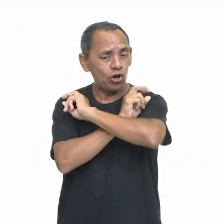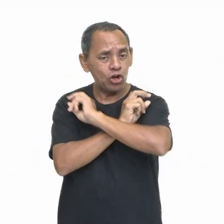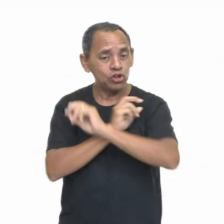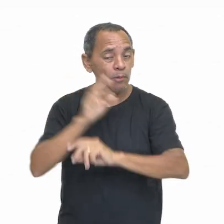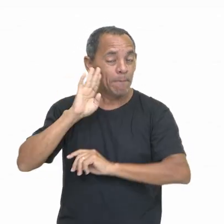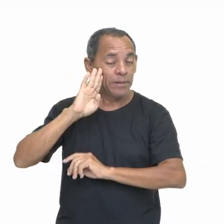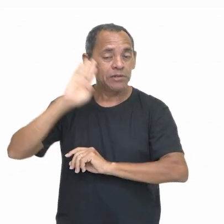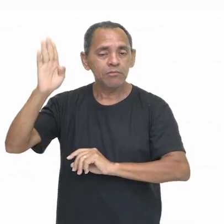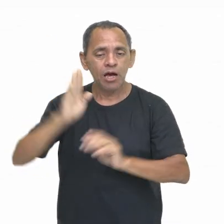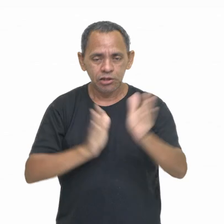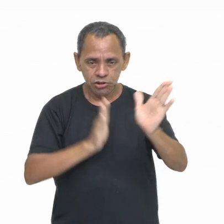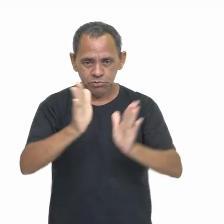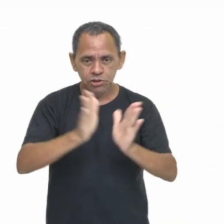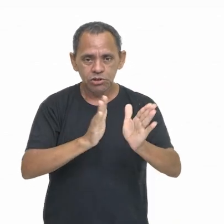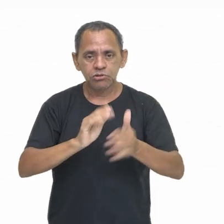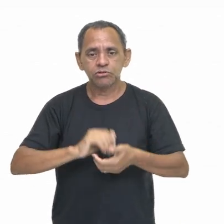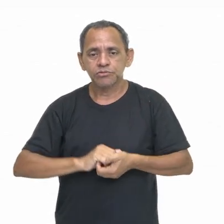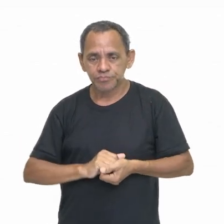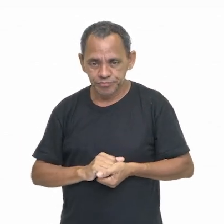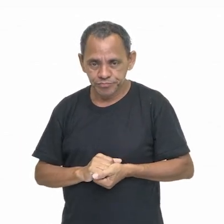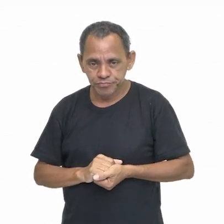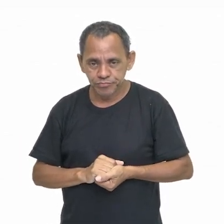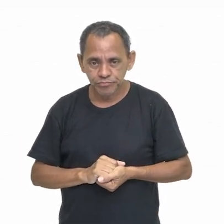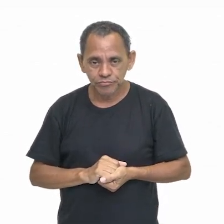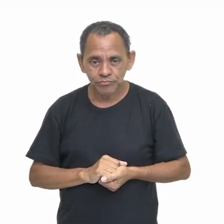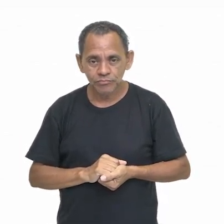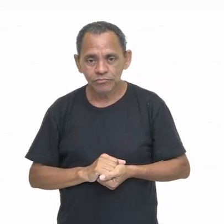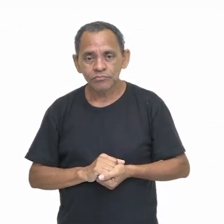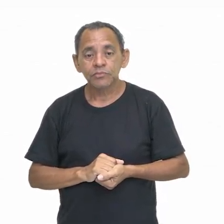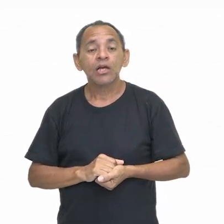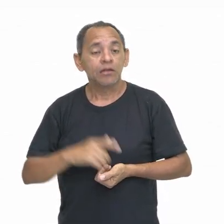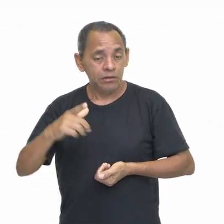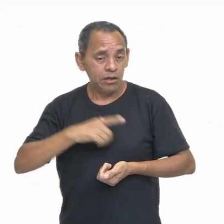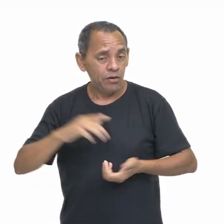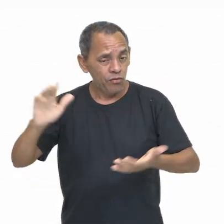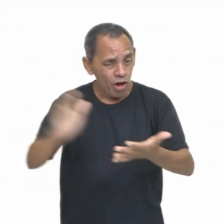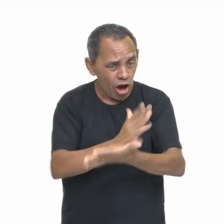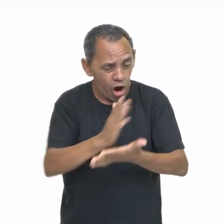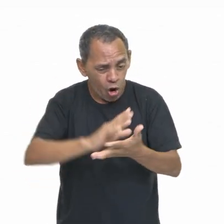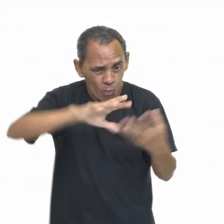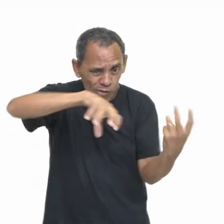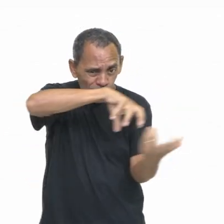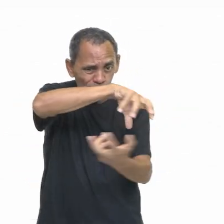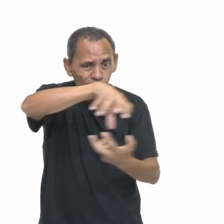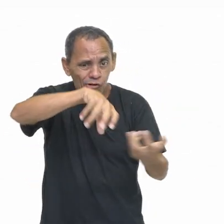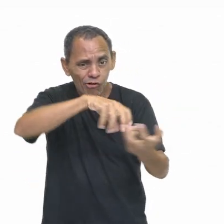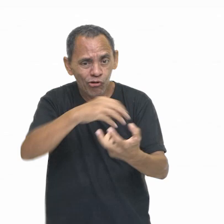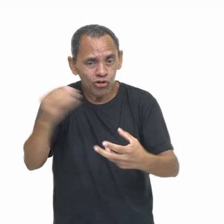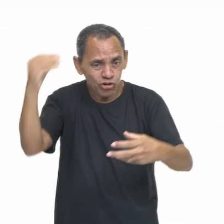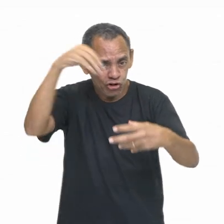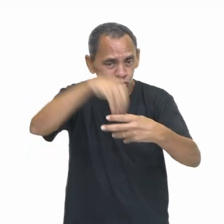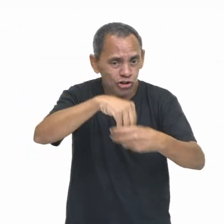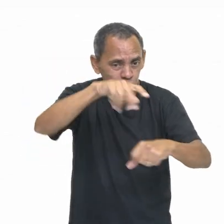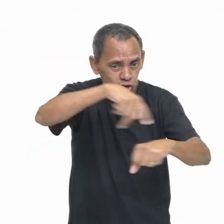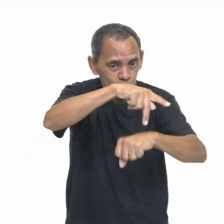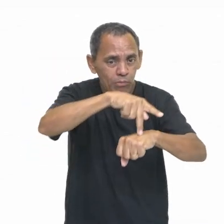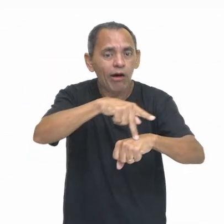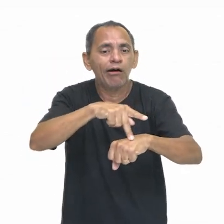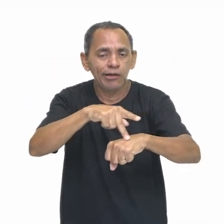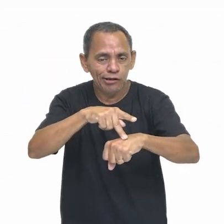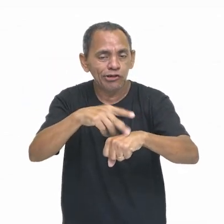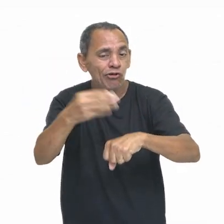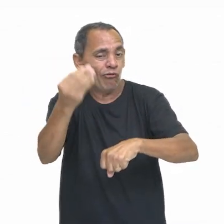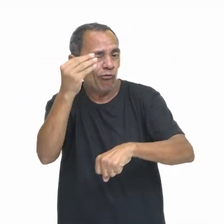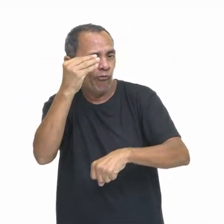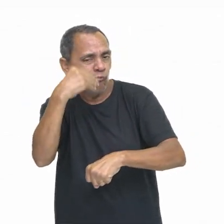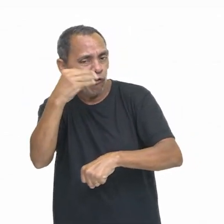né, do Antigo Império. E algumas revoltas internas enfraquecem o poder do